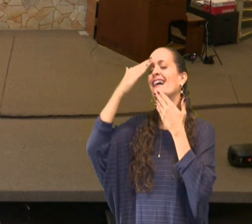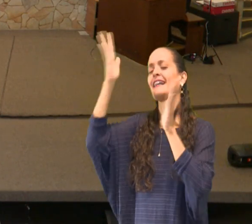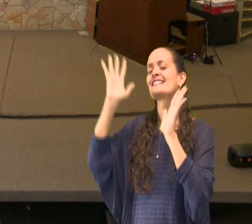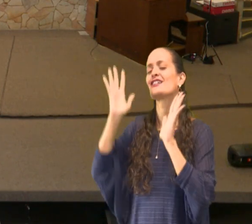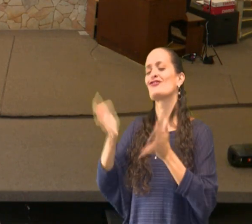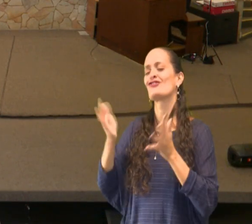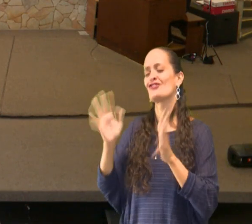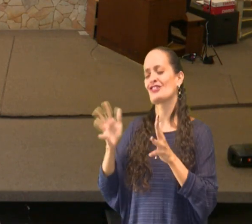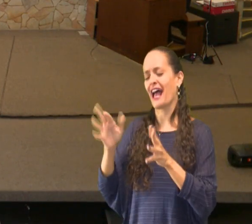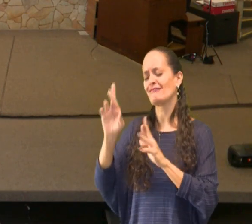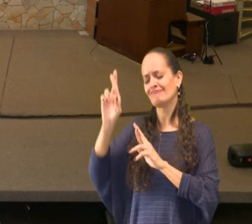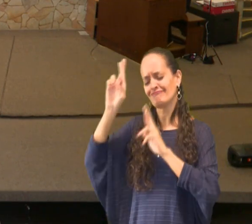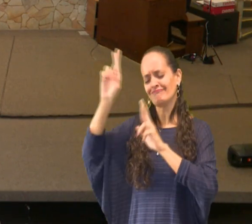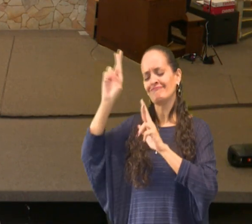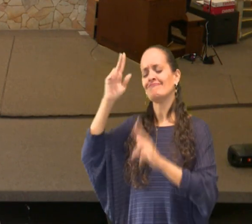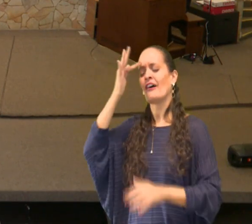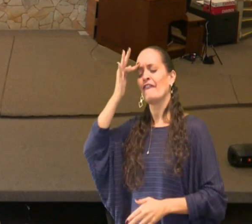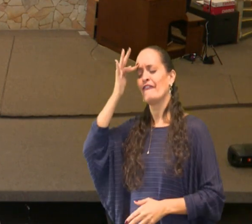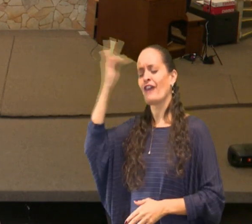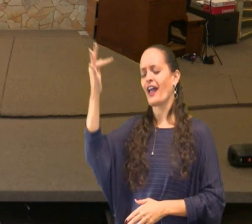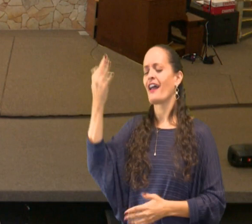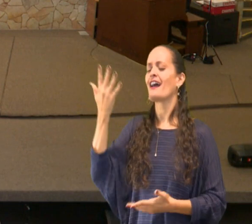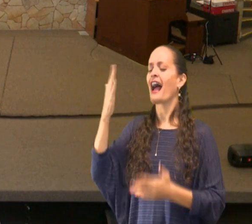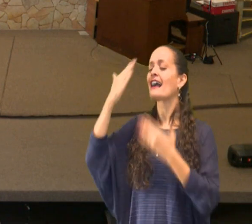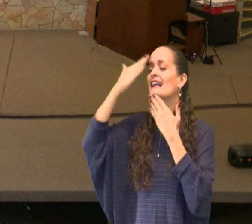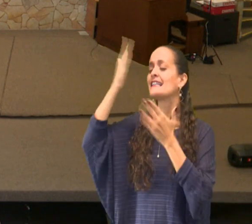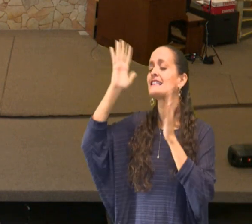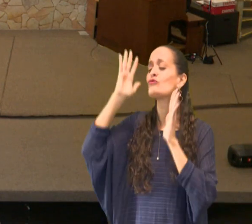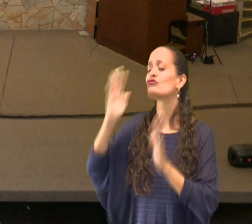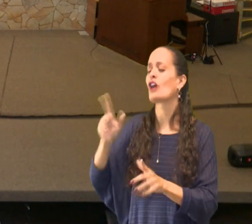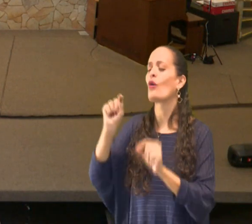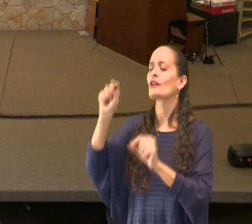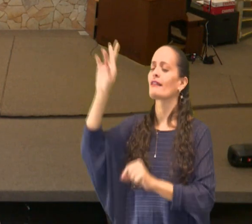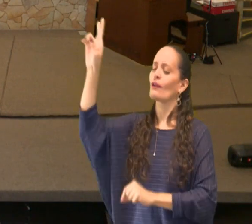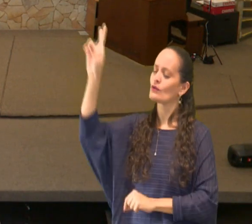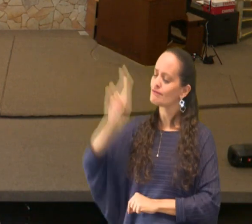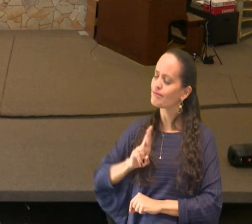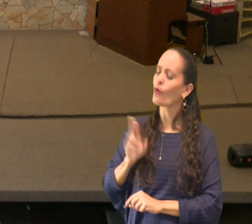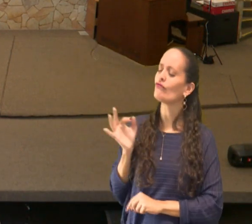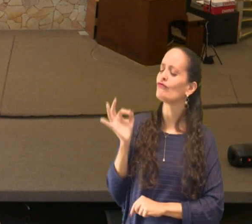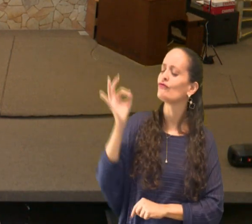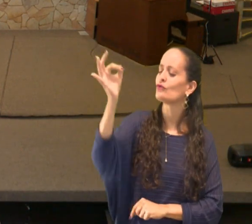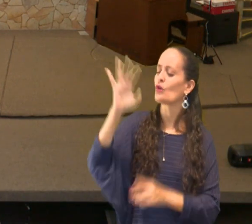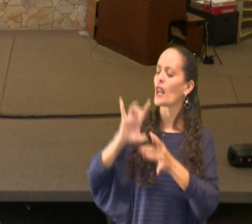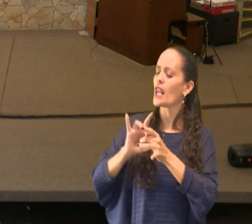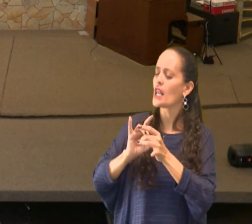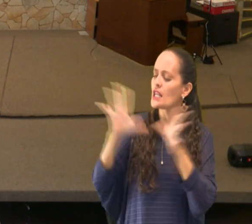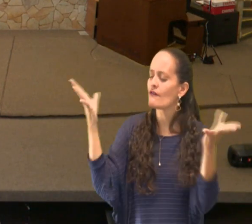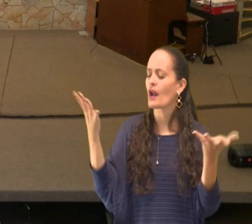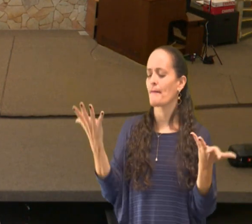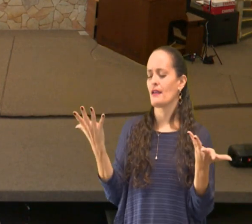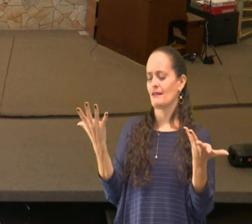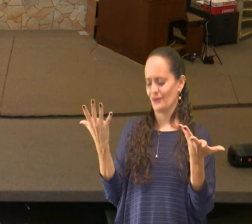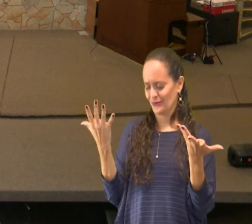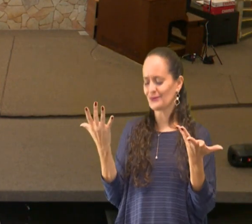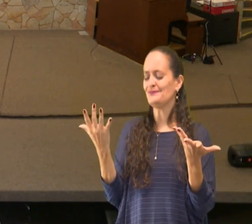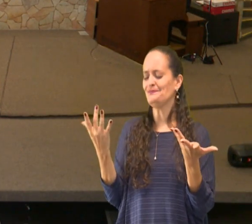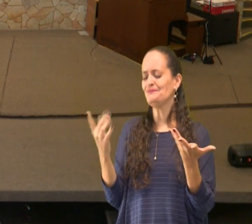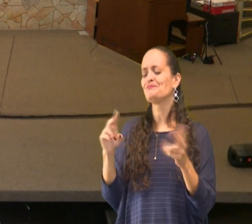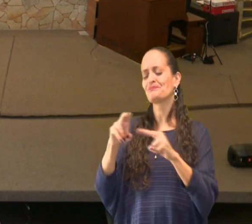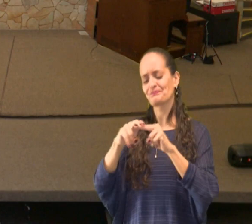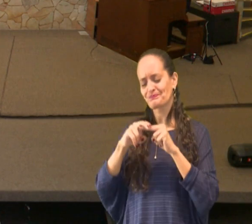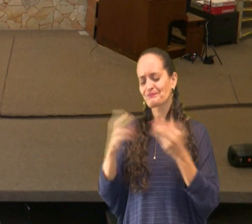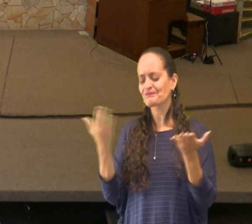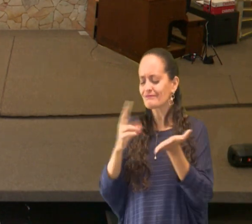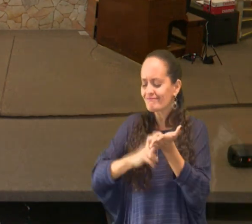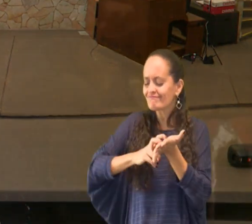e certamente estão celebrando antecipadamente pela resposta que virá, pelo livramento que chegará. Ó Deus, então nós queremos